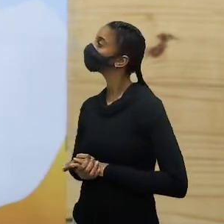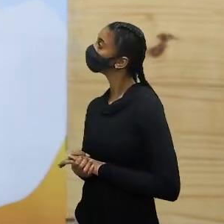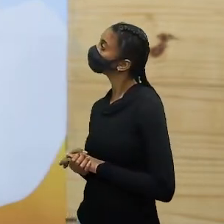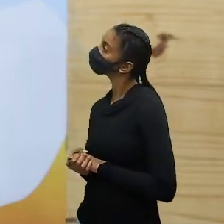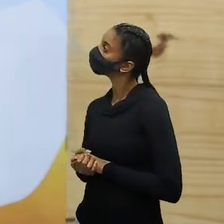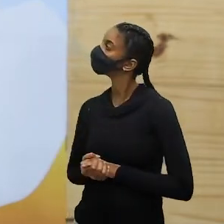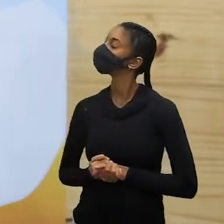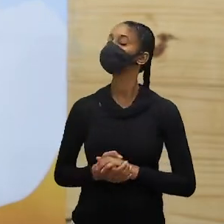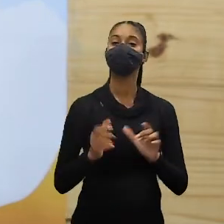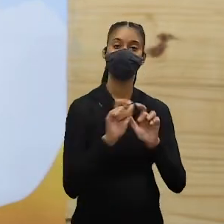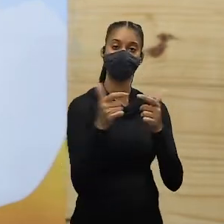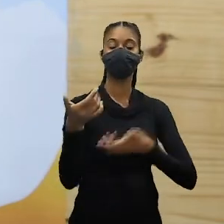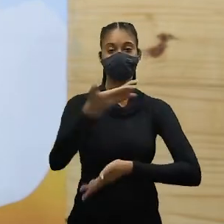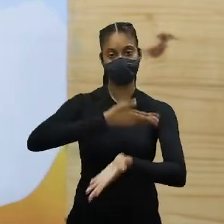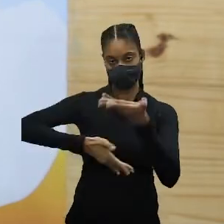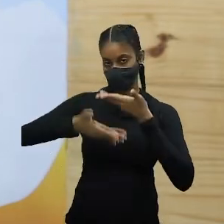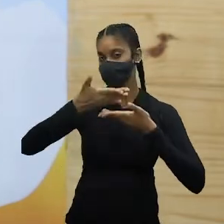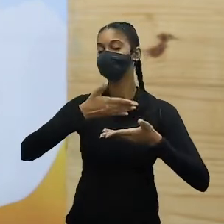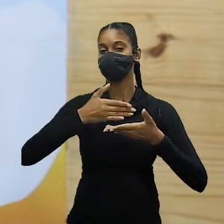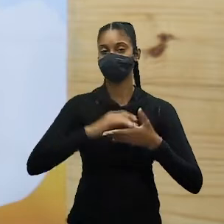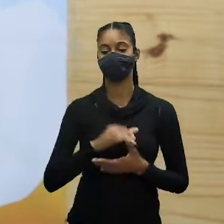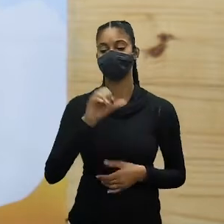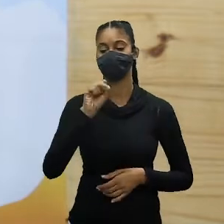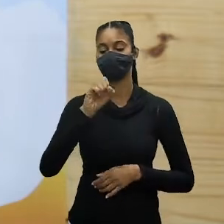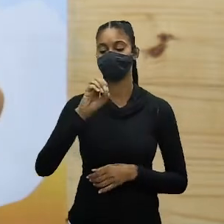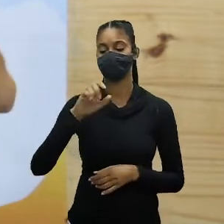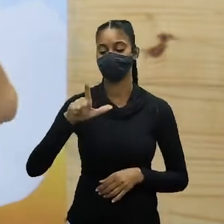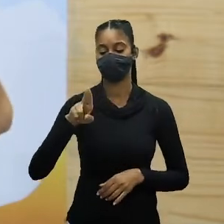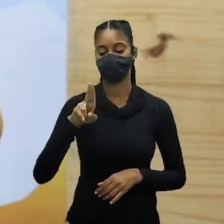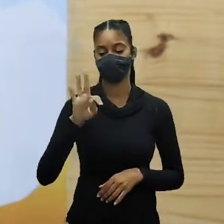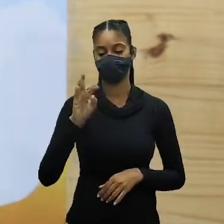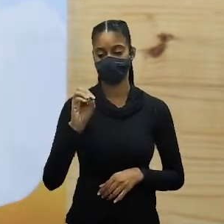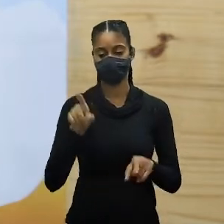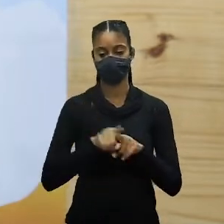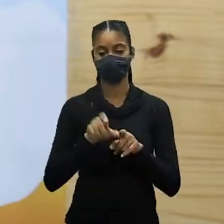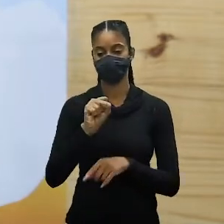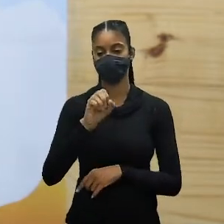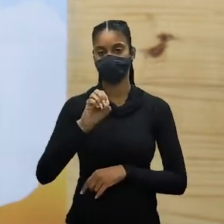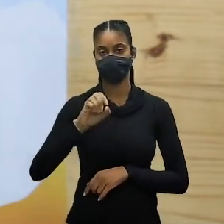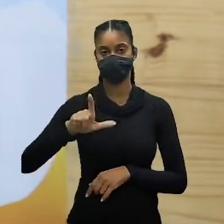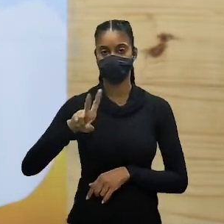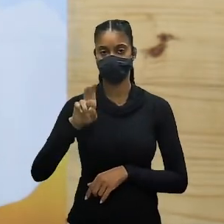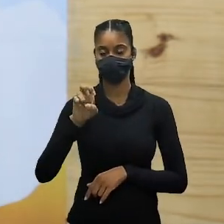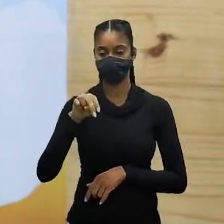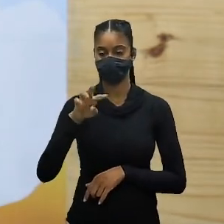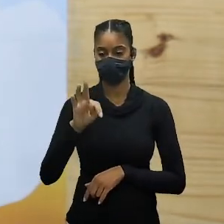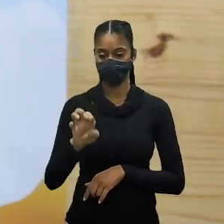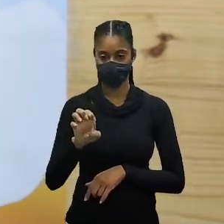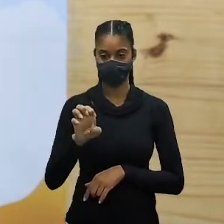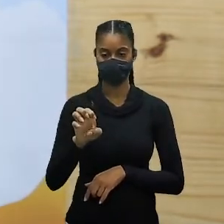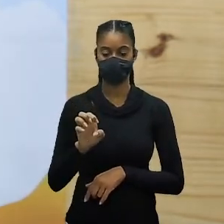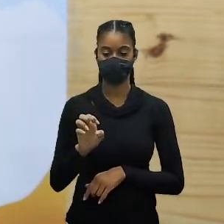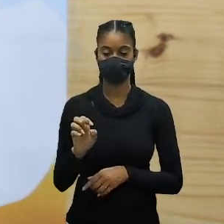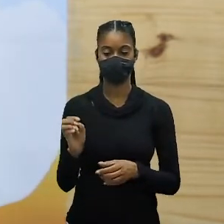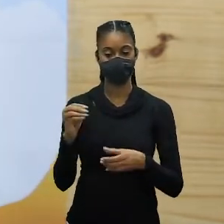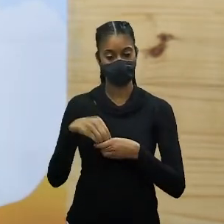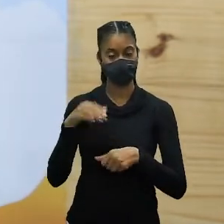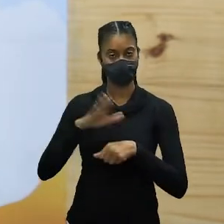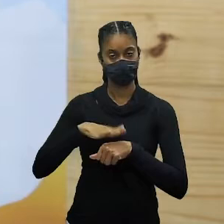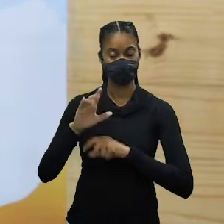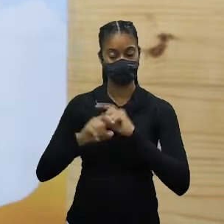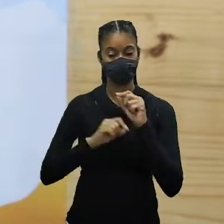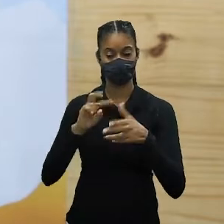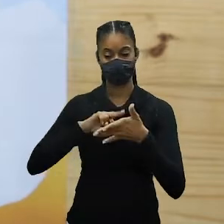a interação entre soluto e solvente, porque eu adicionei mais soluto, na prática